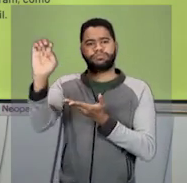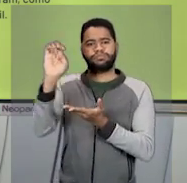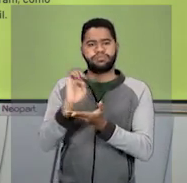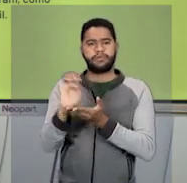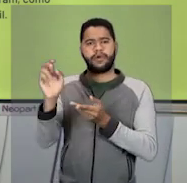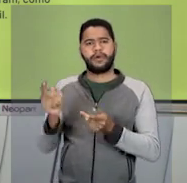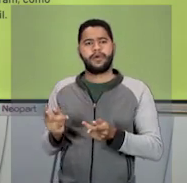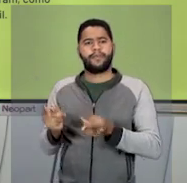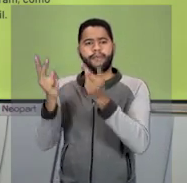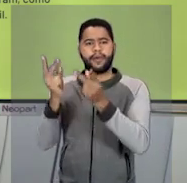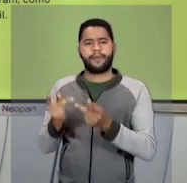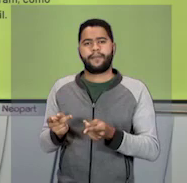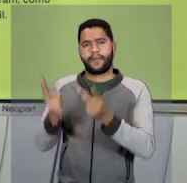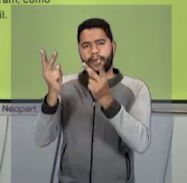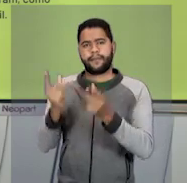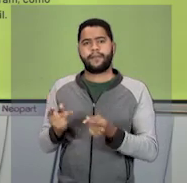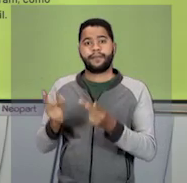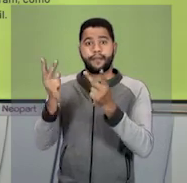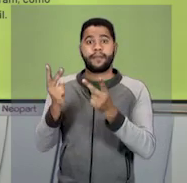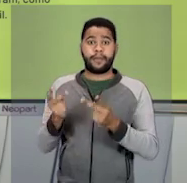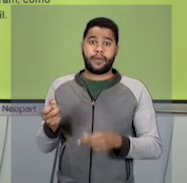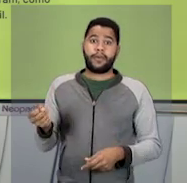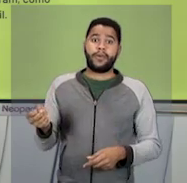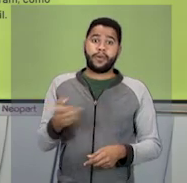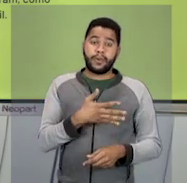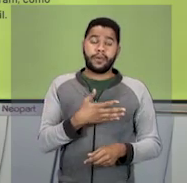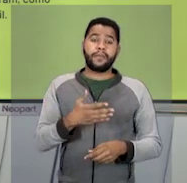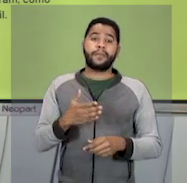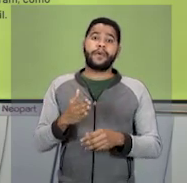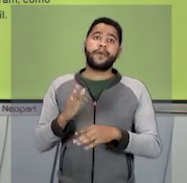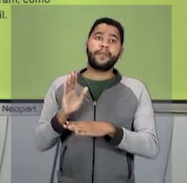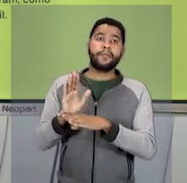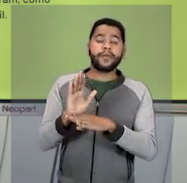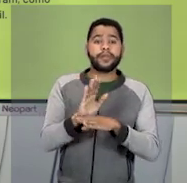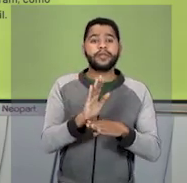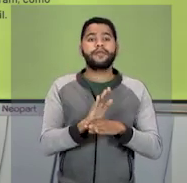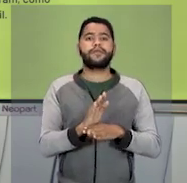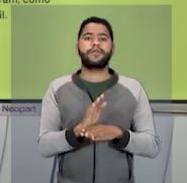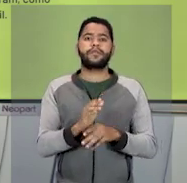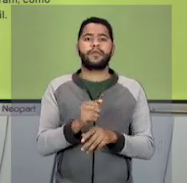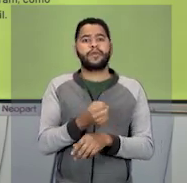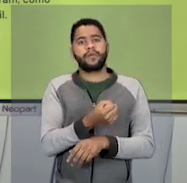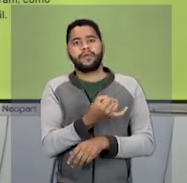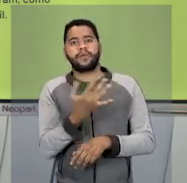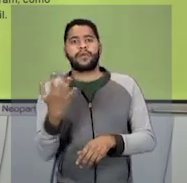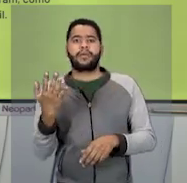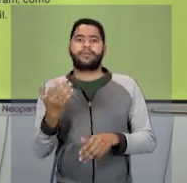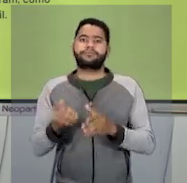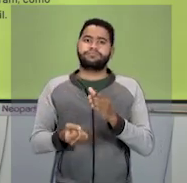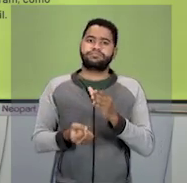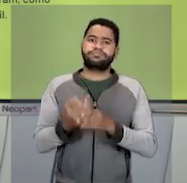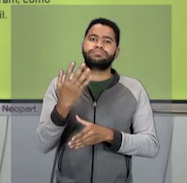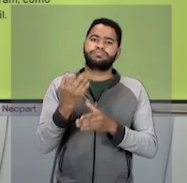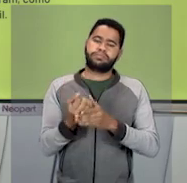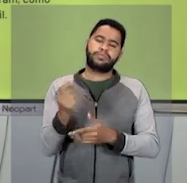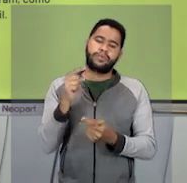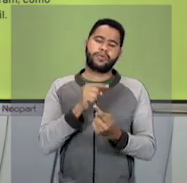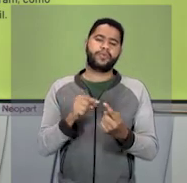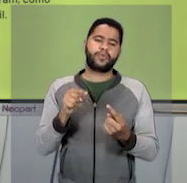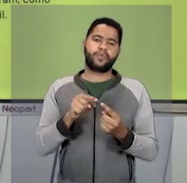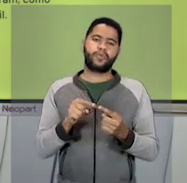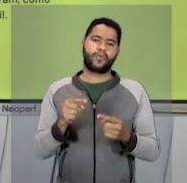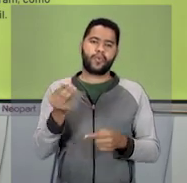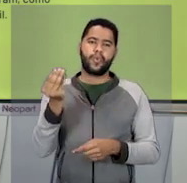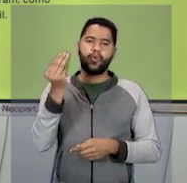essa modernização, ela trouxe os benefícios em relação à questão da grande quantidade de produção, né? Visando, claro, automaticamente